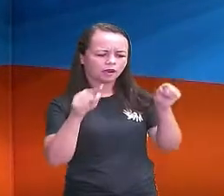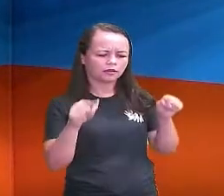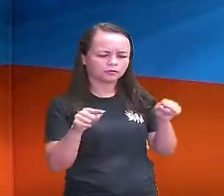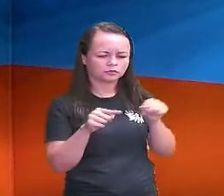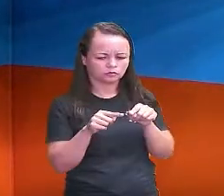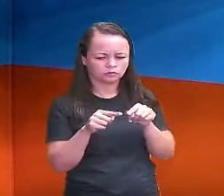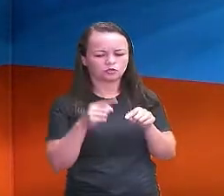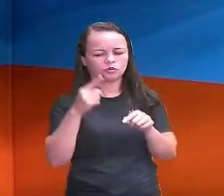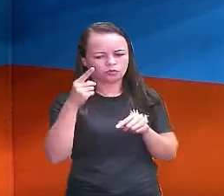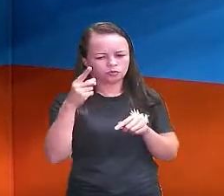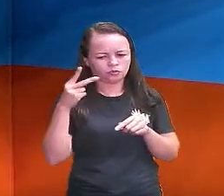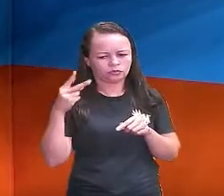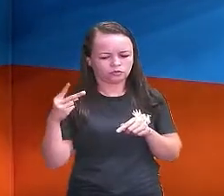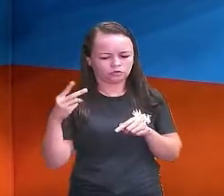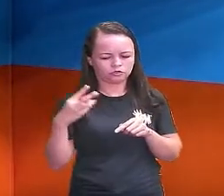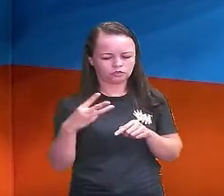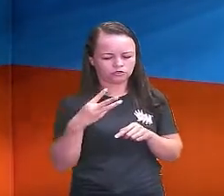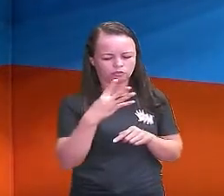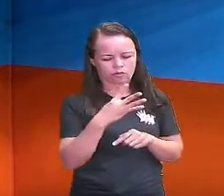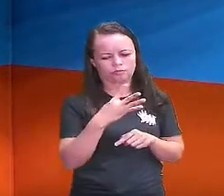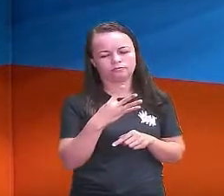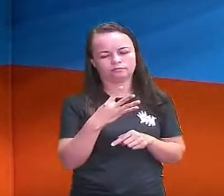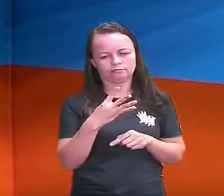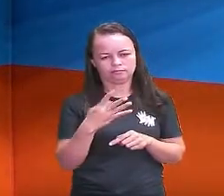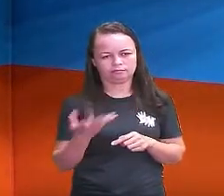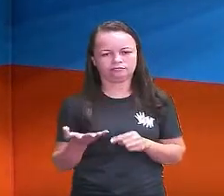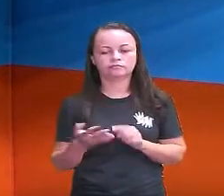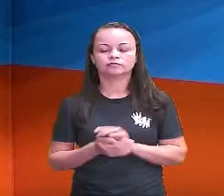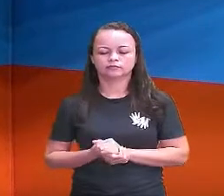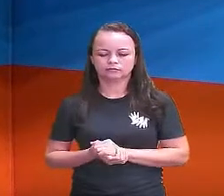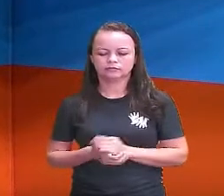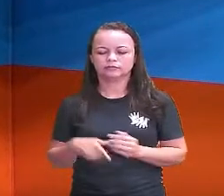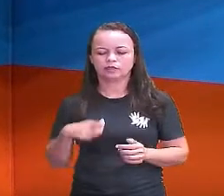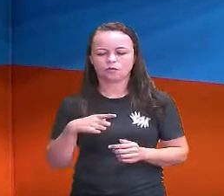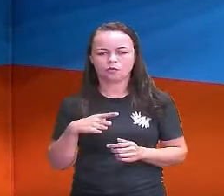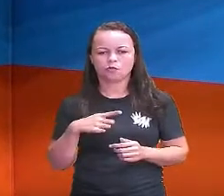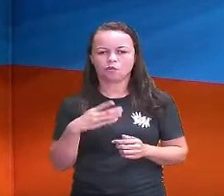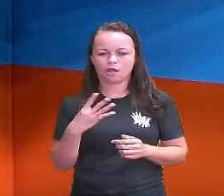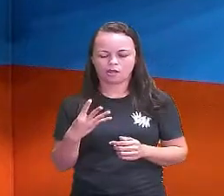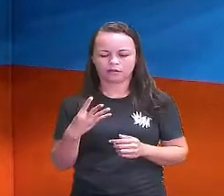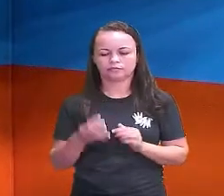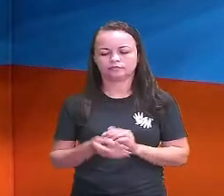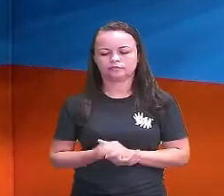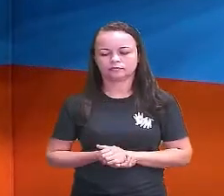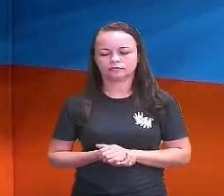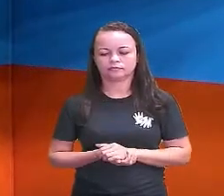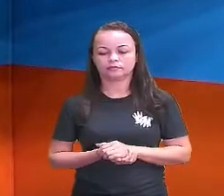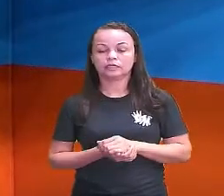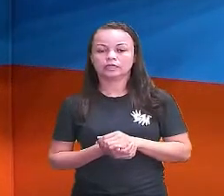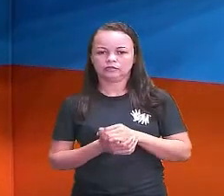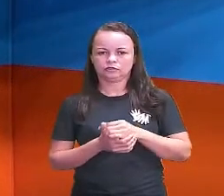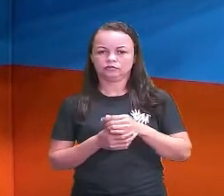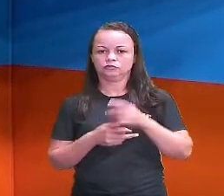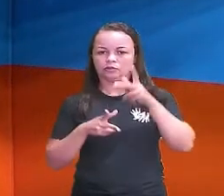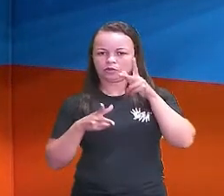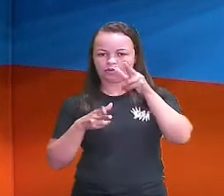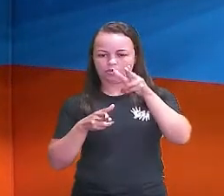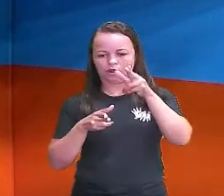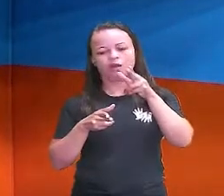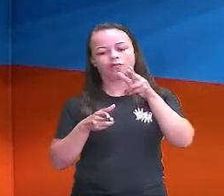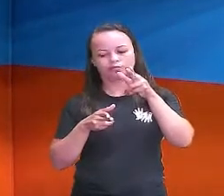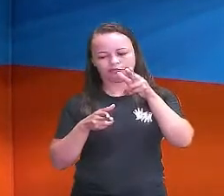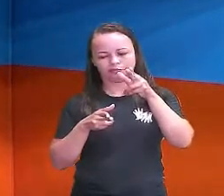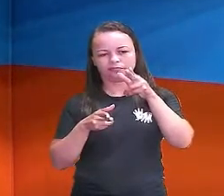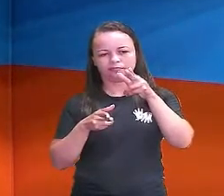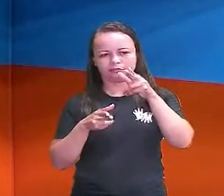1, 2, 3, 4. 4 lados. Esses dois são paralelos, né?